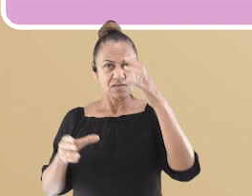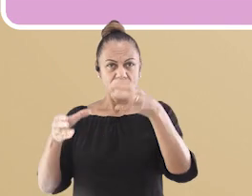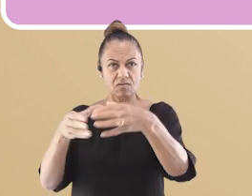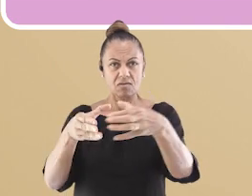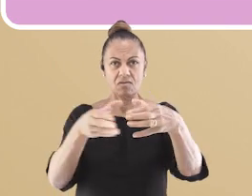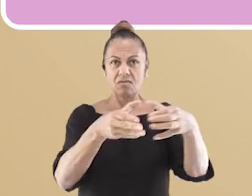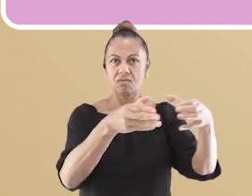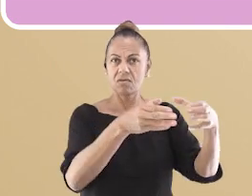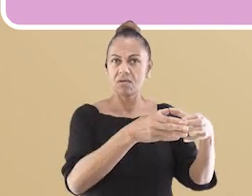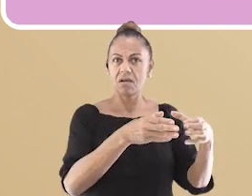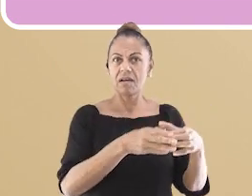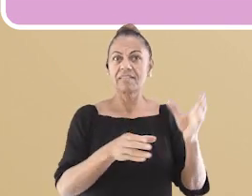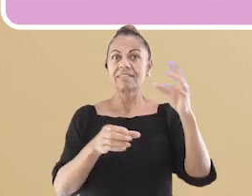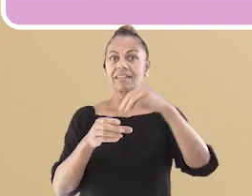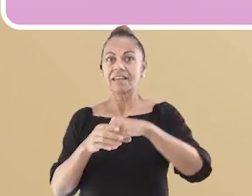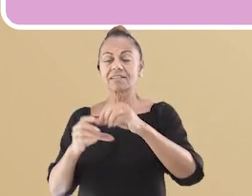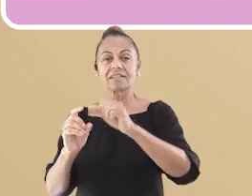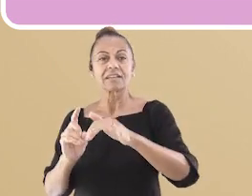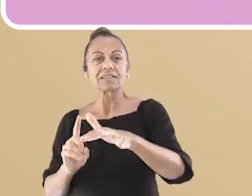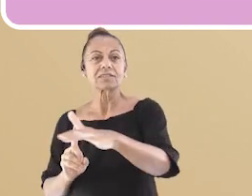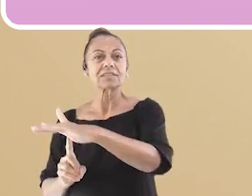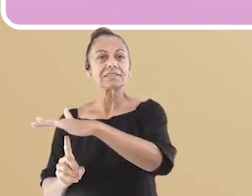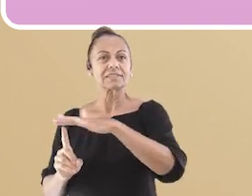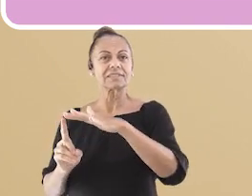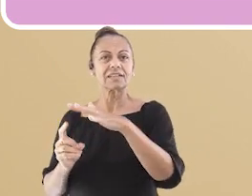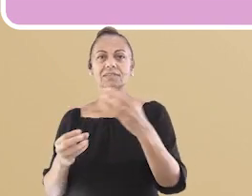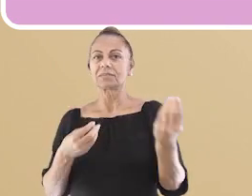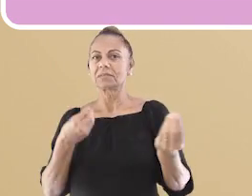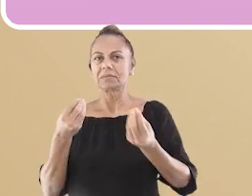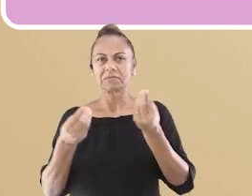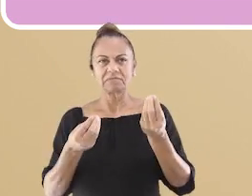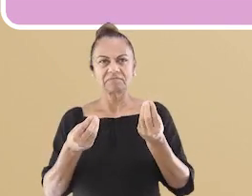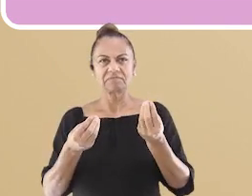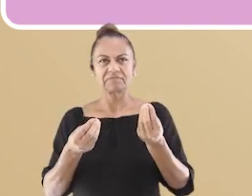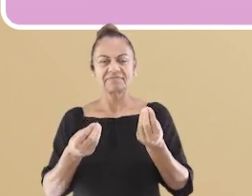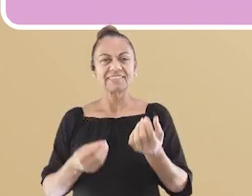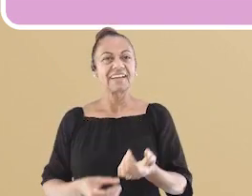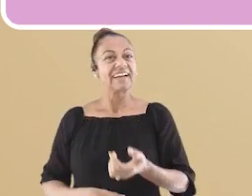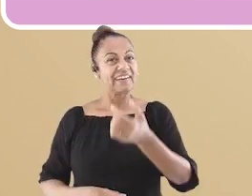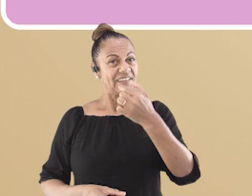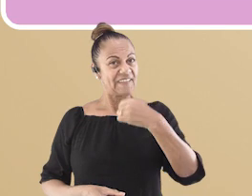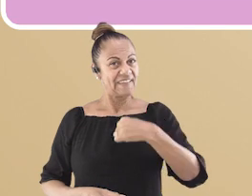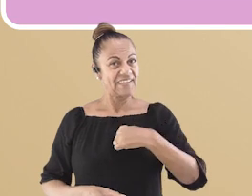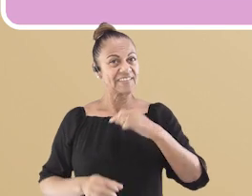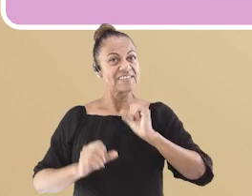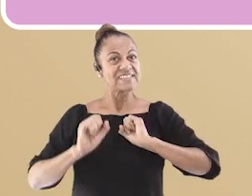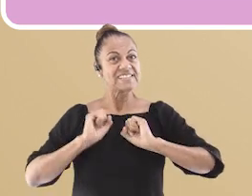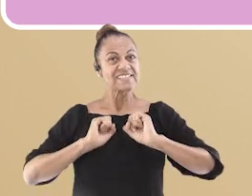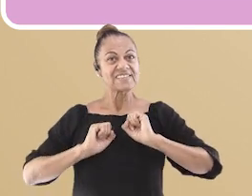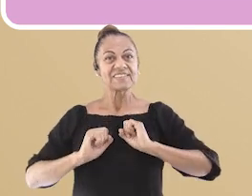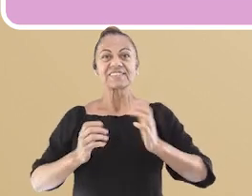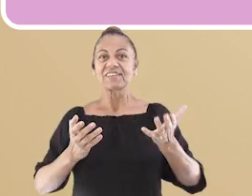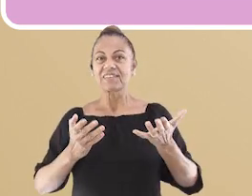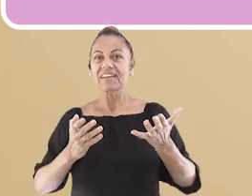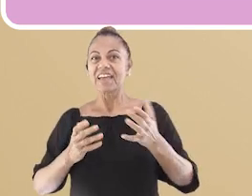a importância dos valores individuais e coletivos para a vida em